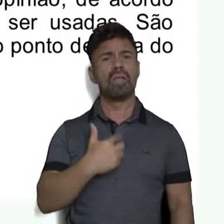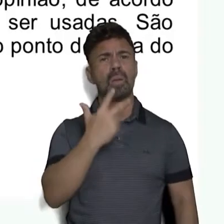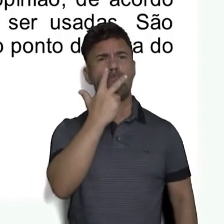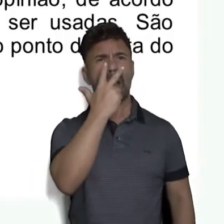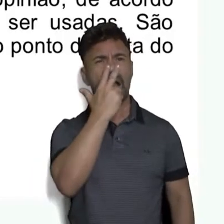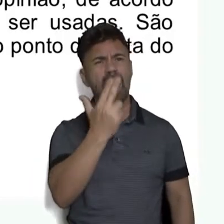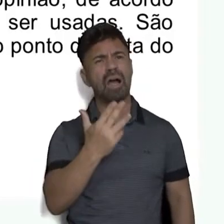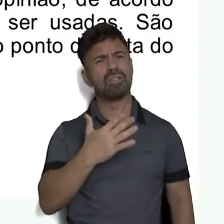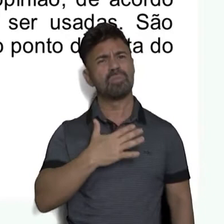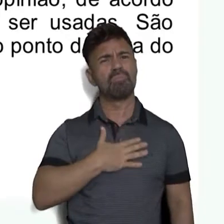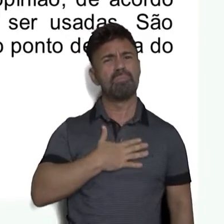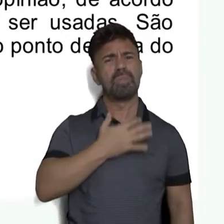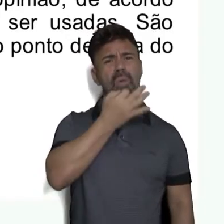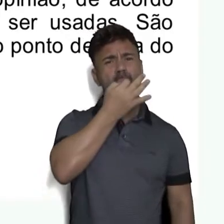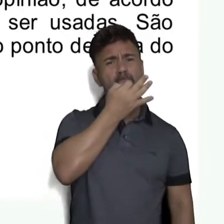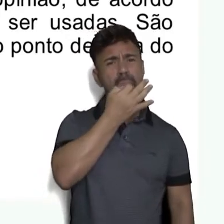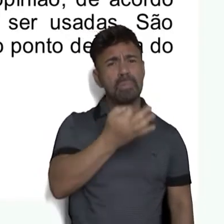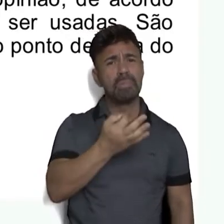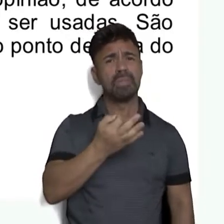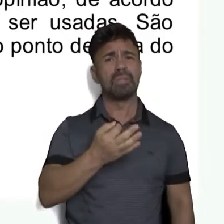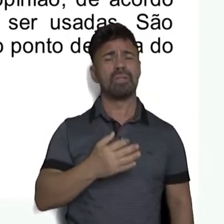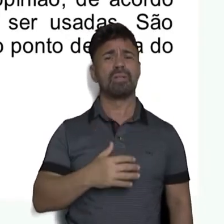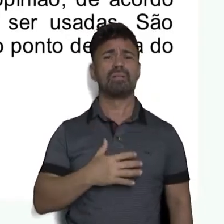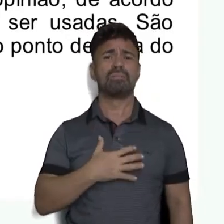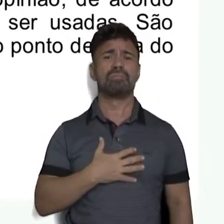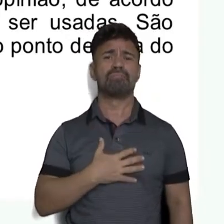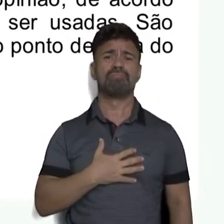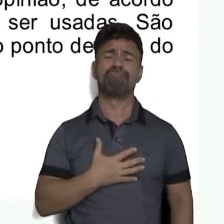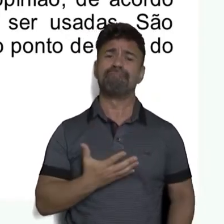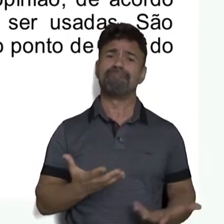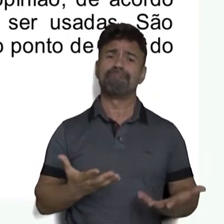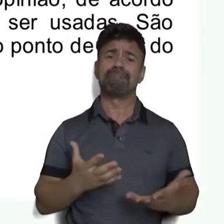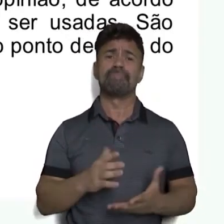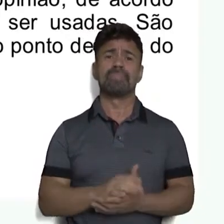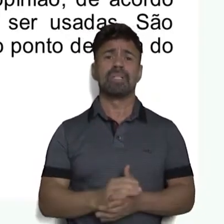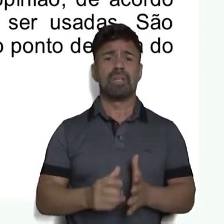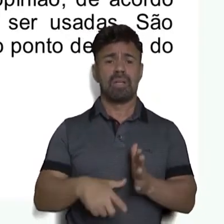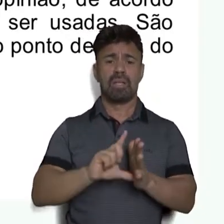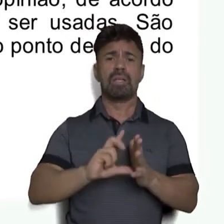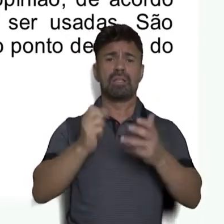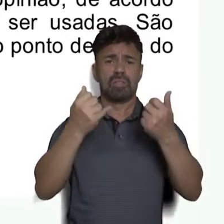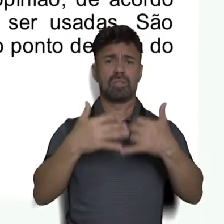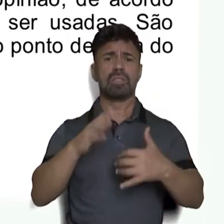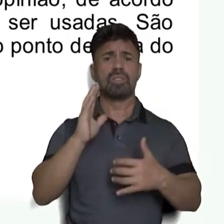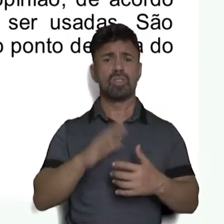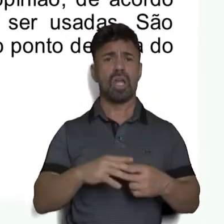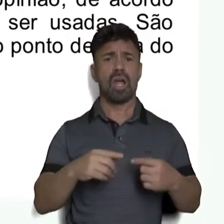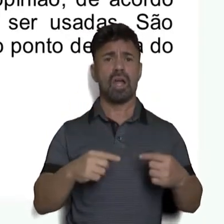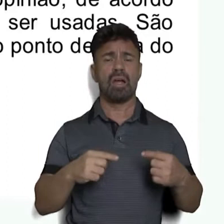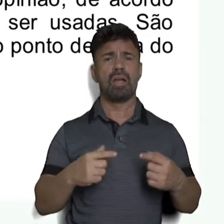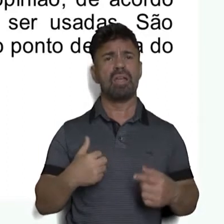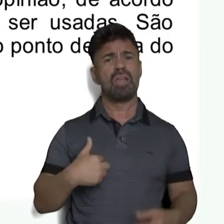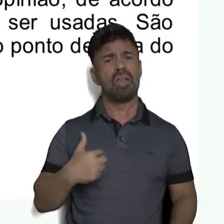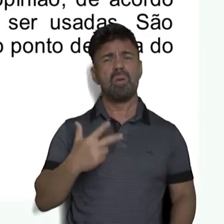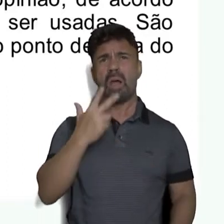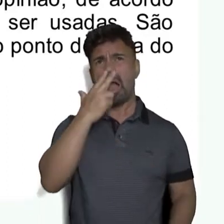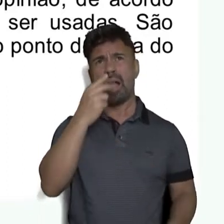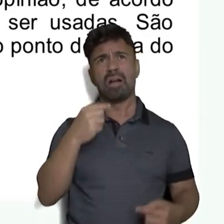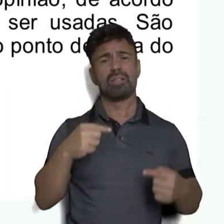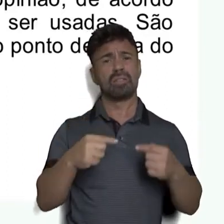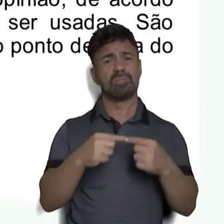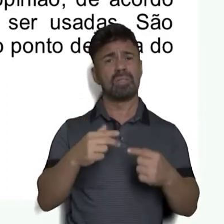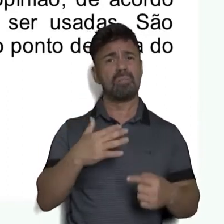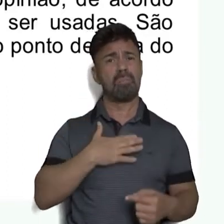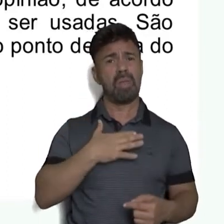acho, na minha opinião, até comentei antes com vocês, né? Antes, eu falei sobre isso. De acordo com o que penso, a esse